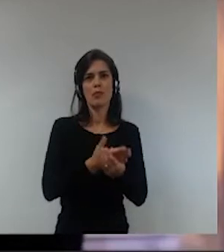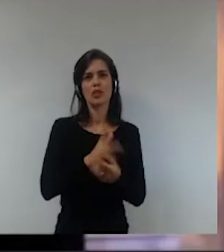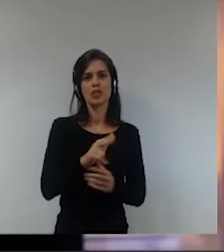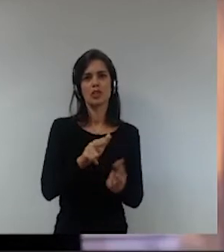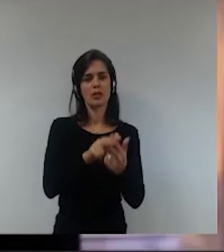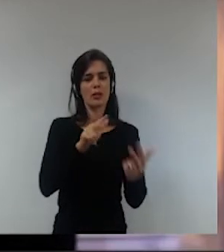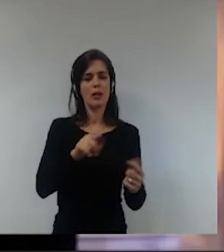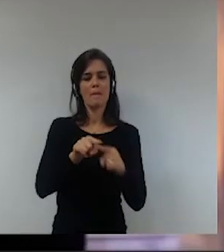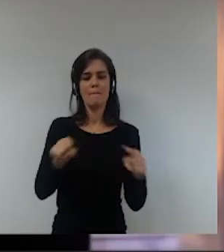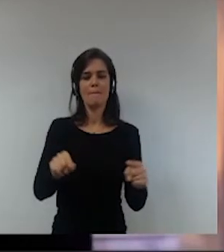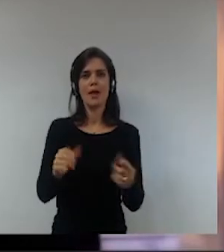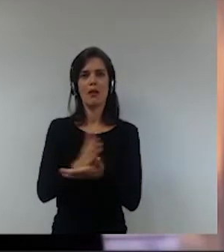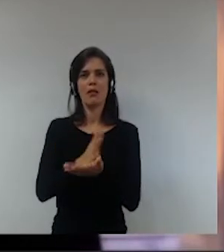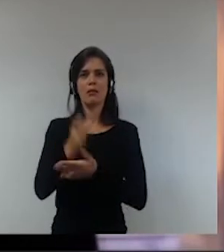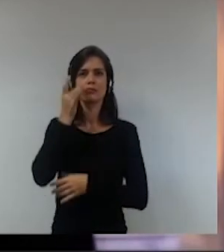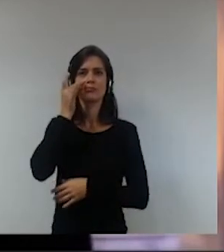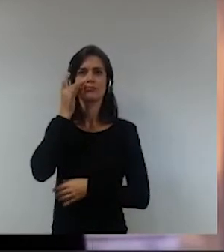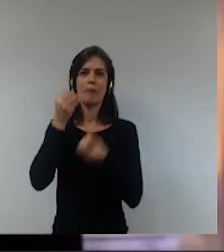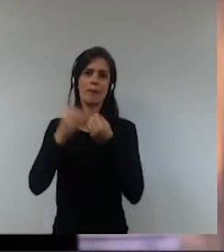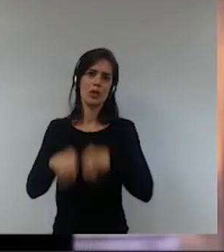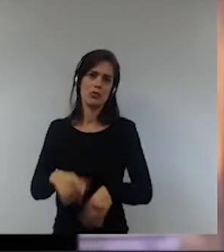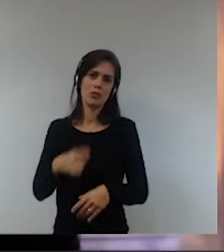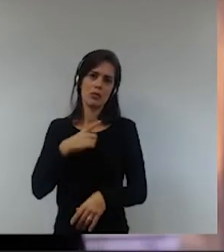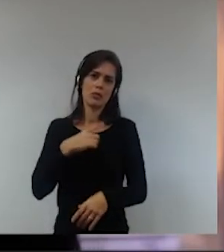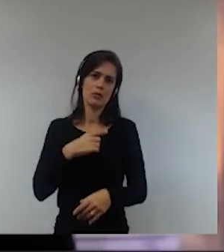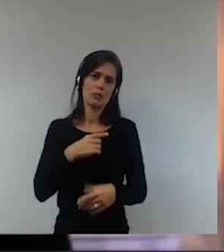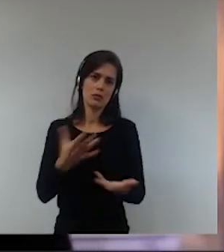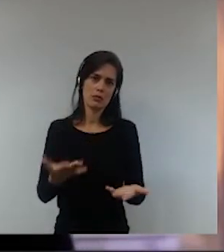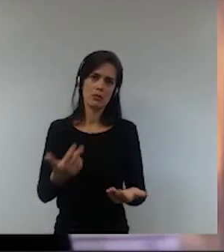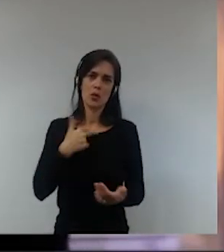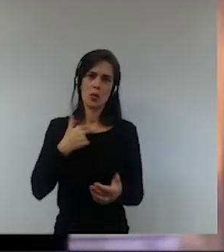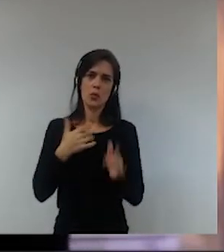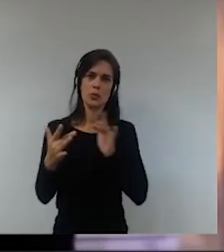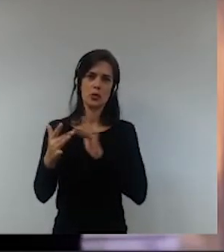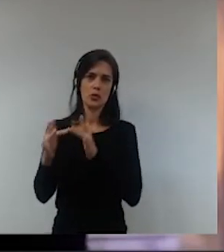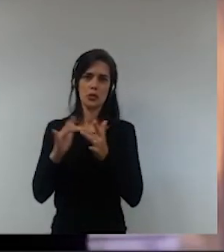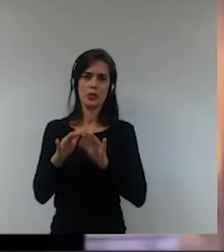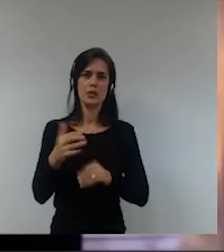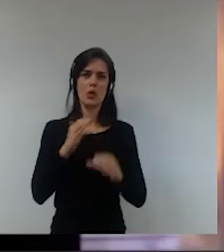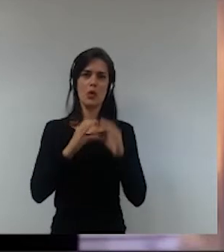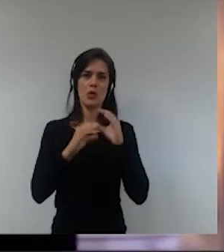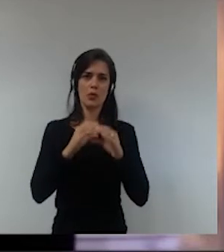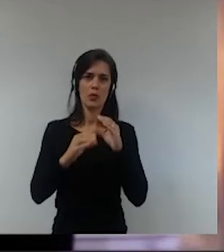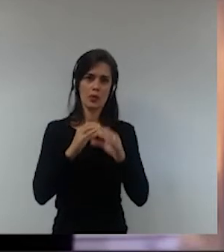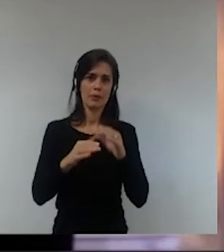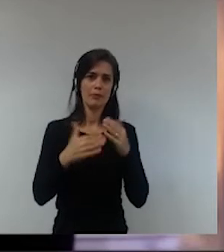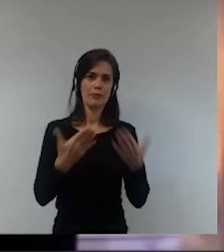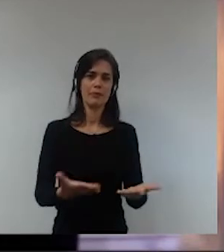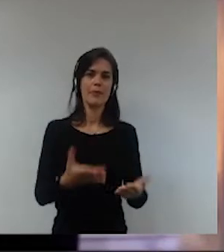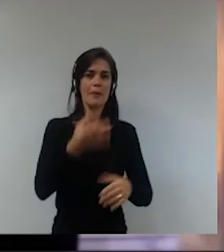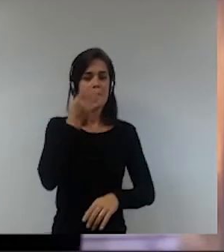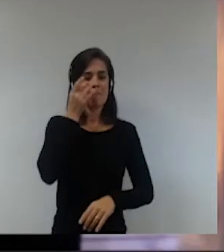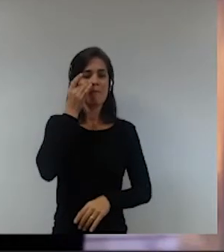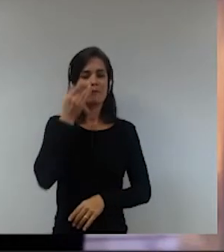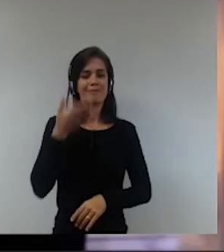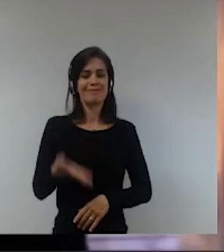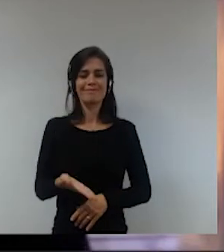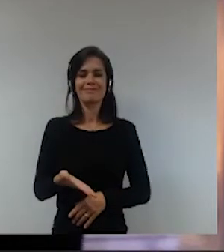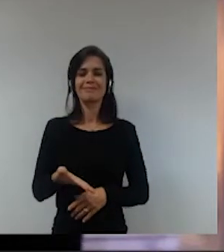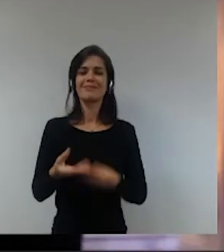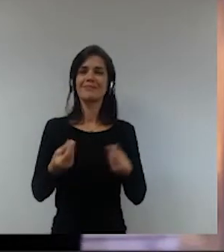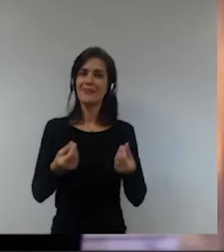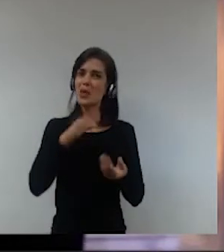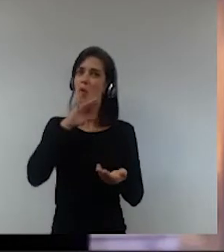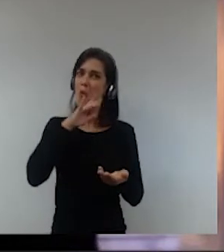os atos presenciais ficaram muito prejudicados. E aí podemos ver que as comunicações processuais presenciais elas são